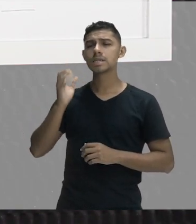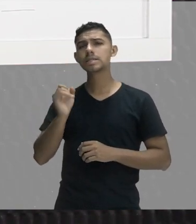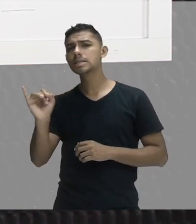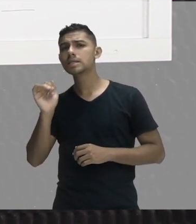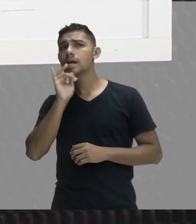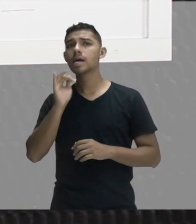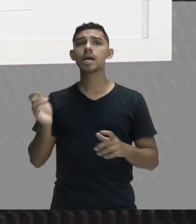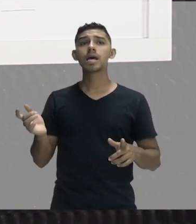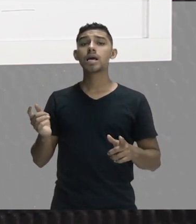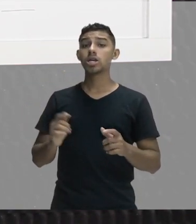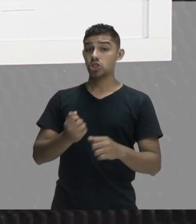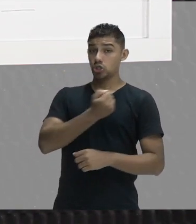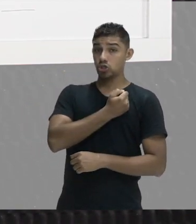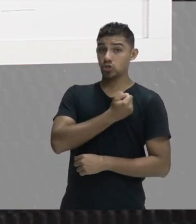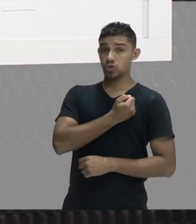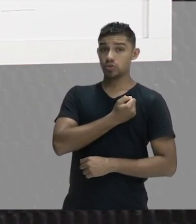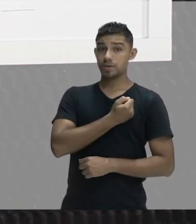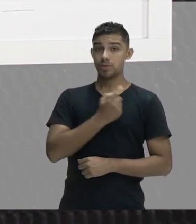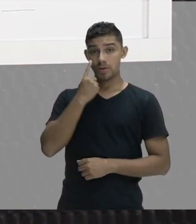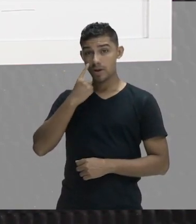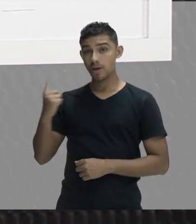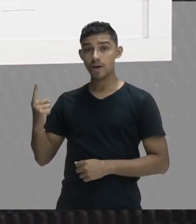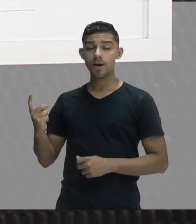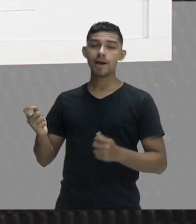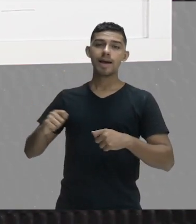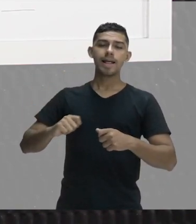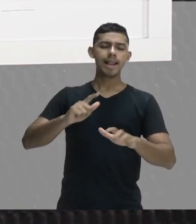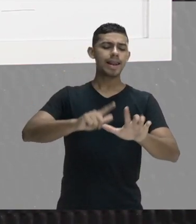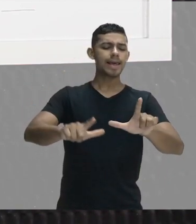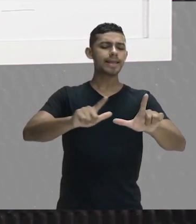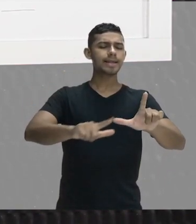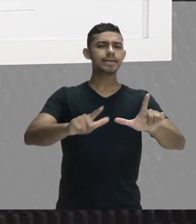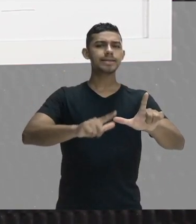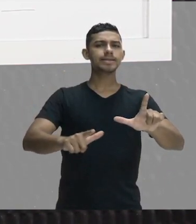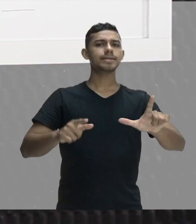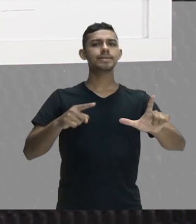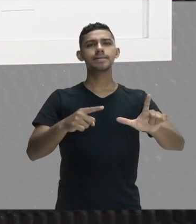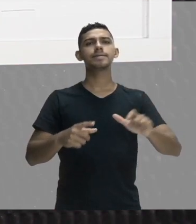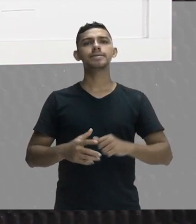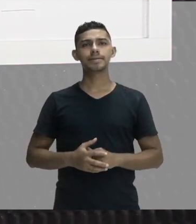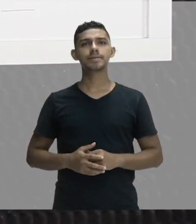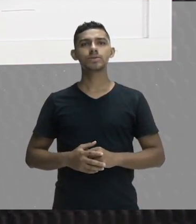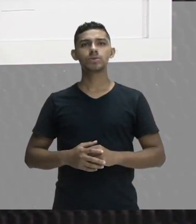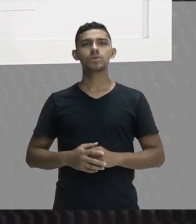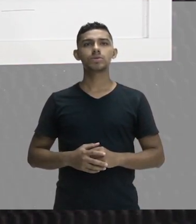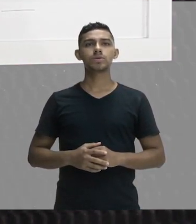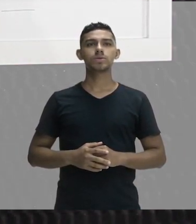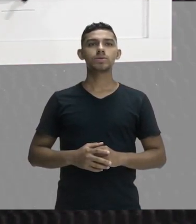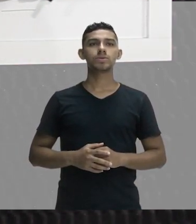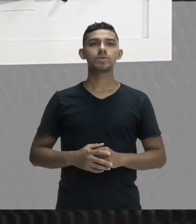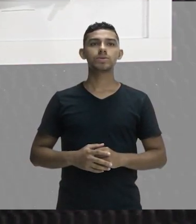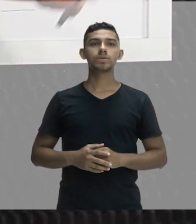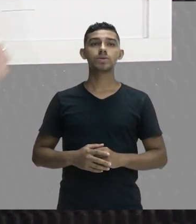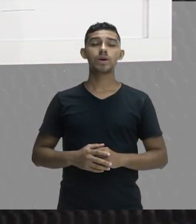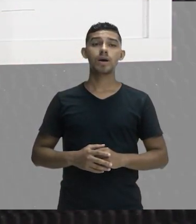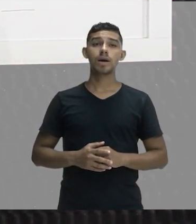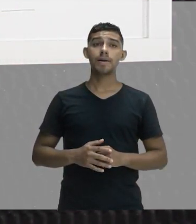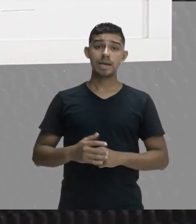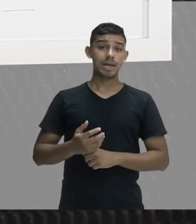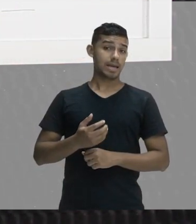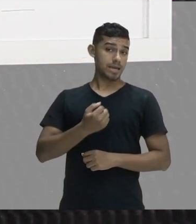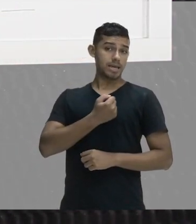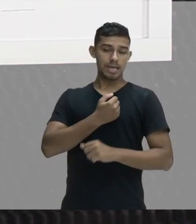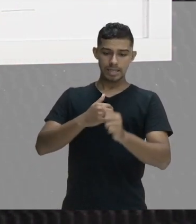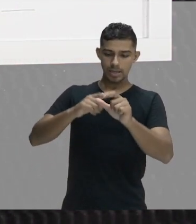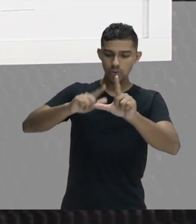ao invés de números, né, se fossem letras. Tá? Se eu for fazer senhas com nossas